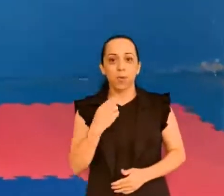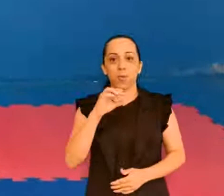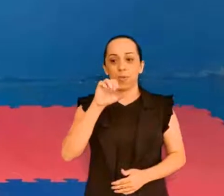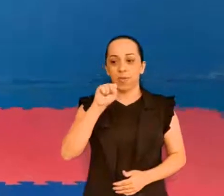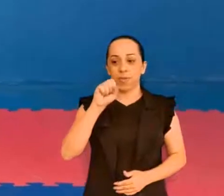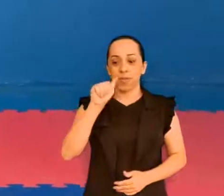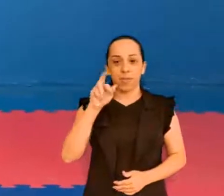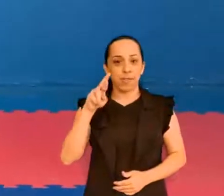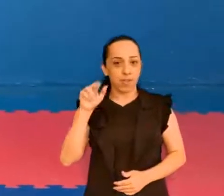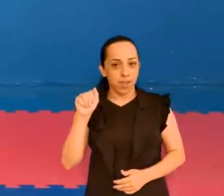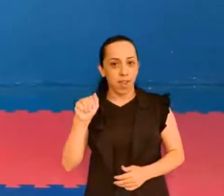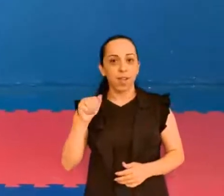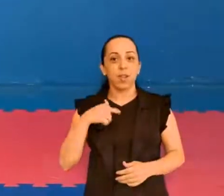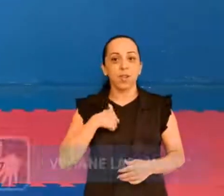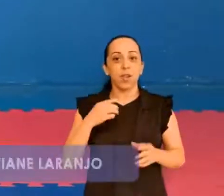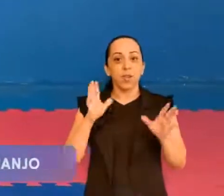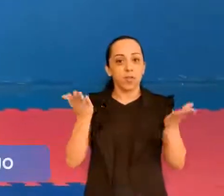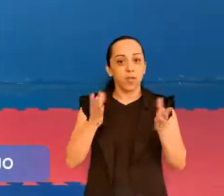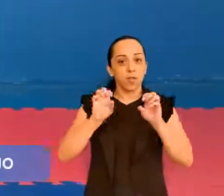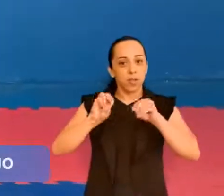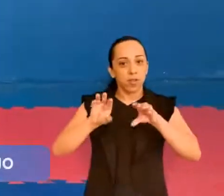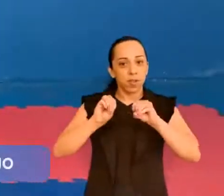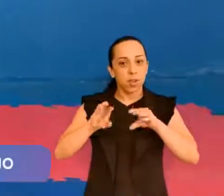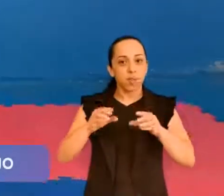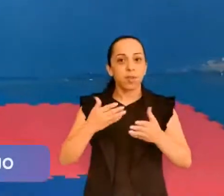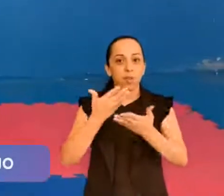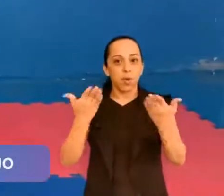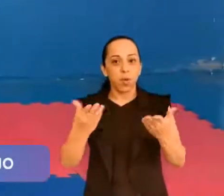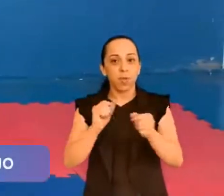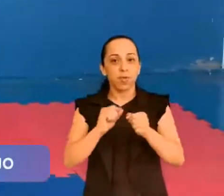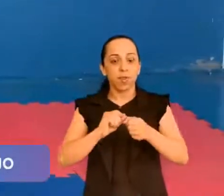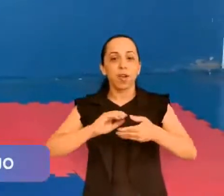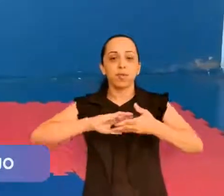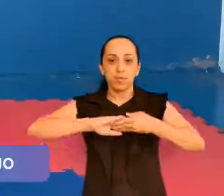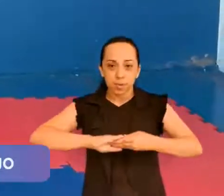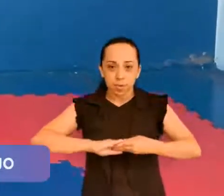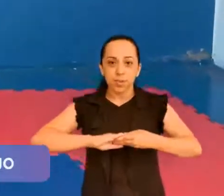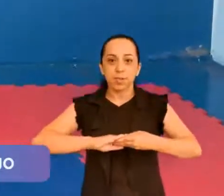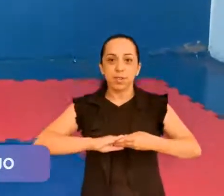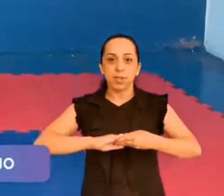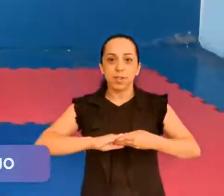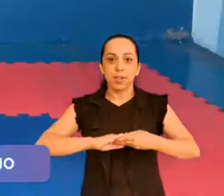preta, primeiro dan. Hoje eu vim mostrar para você a saudação em pé de sureia.